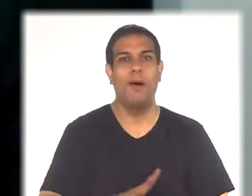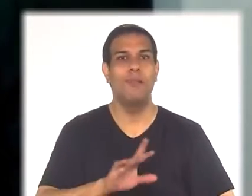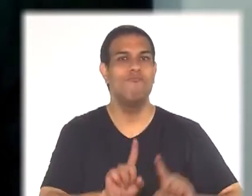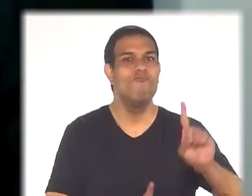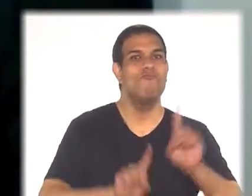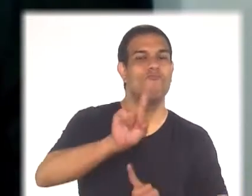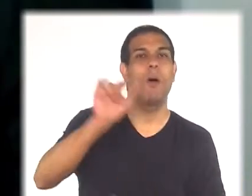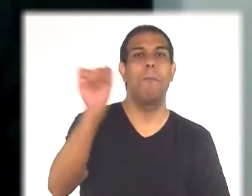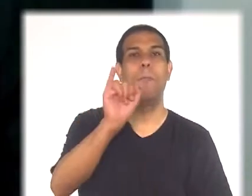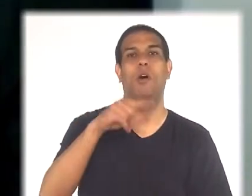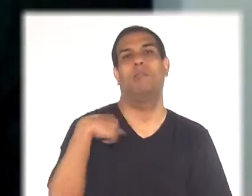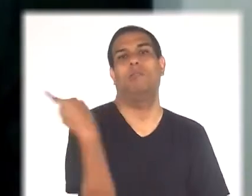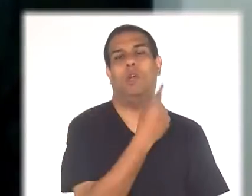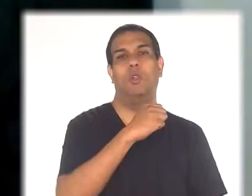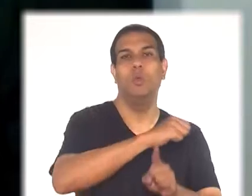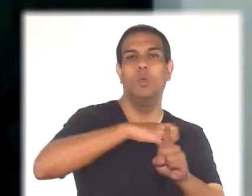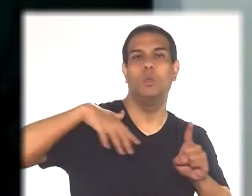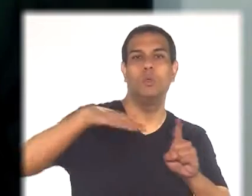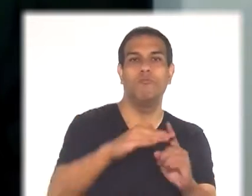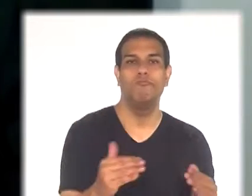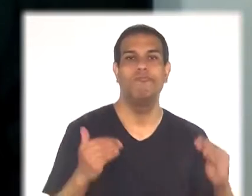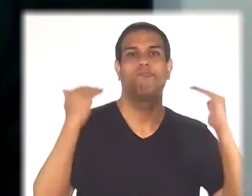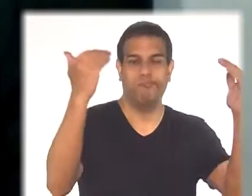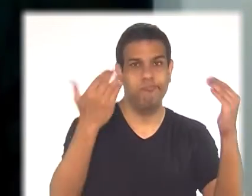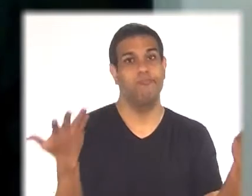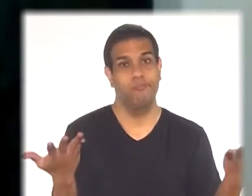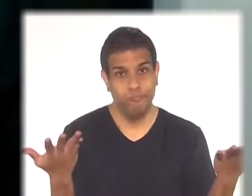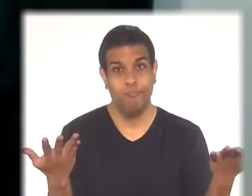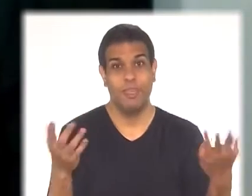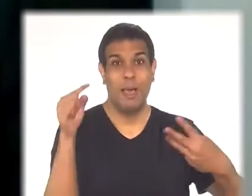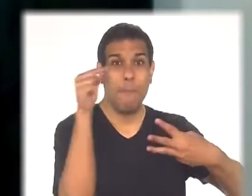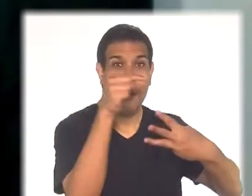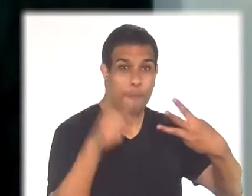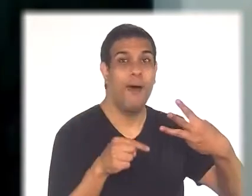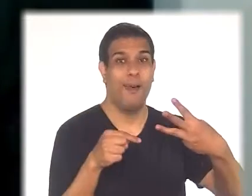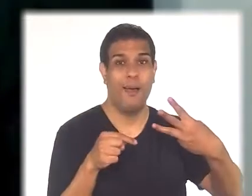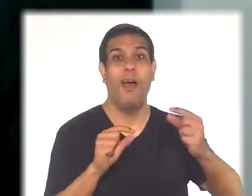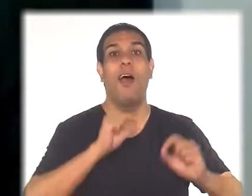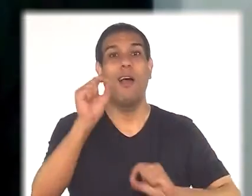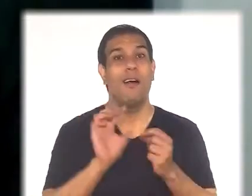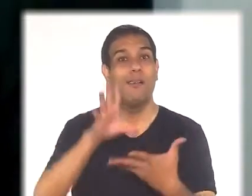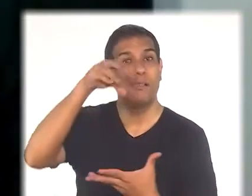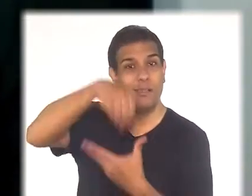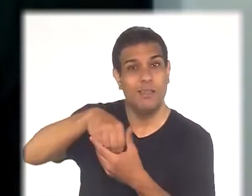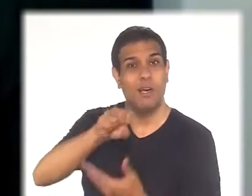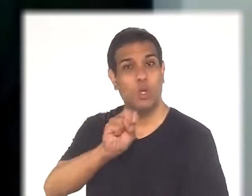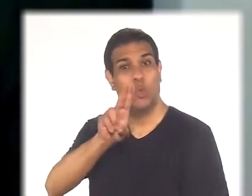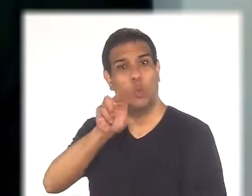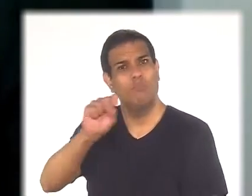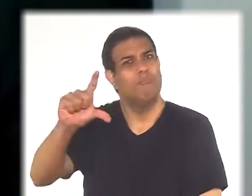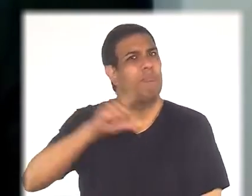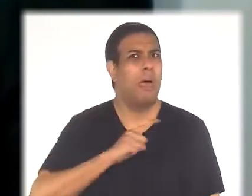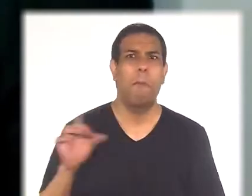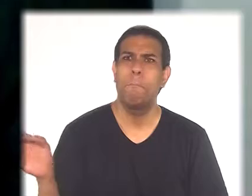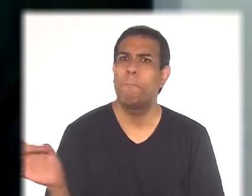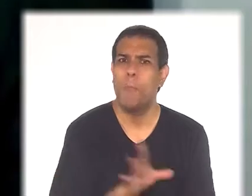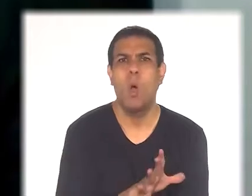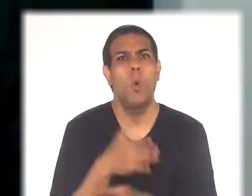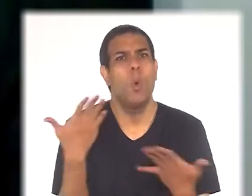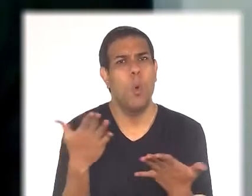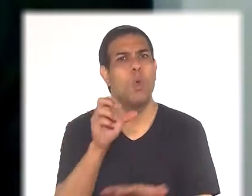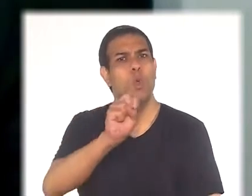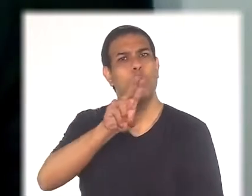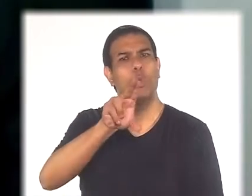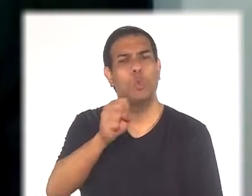numa posição muito importante, e vale a pena aí colocar, né, que essas 3 bases pertencem ao Sistema Único de Saúde e